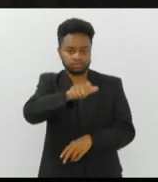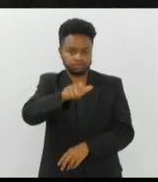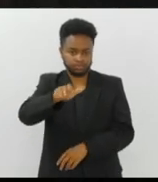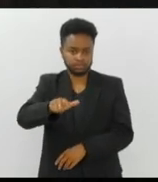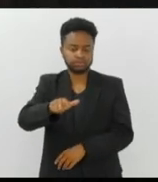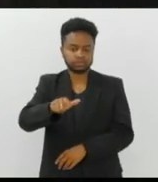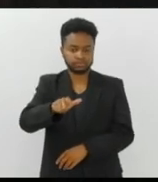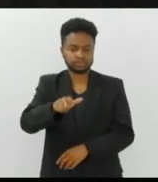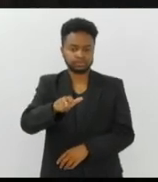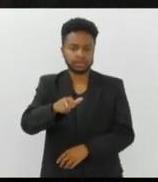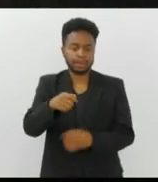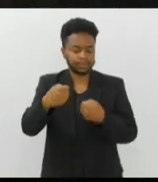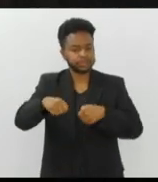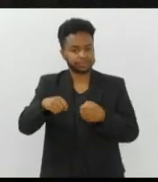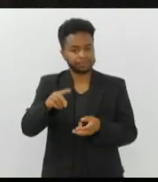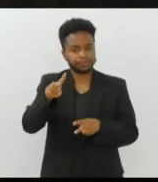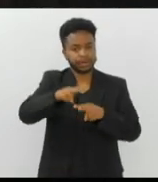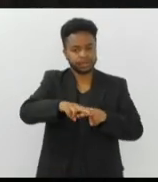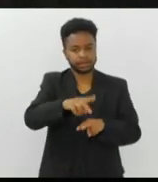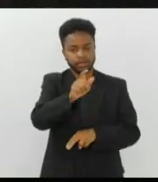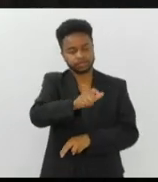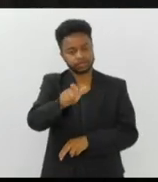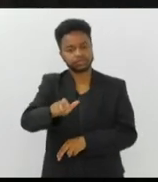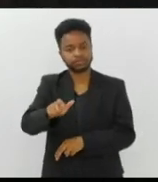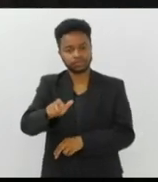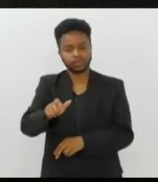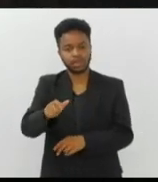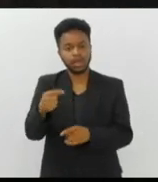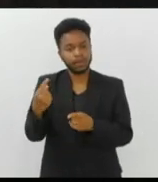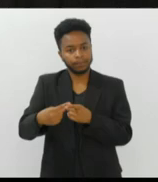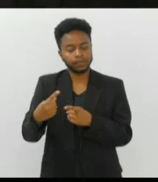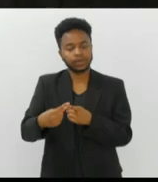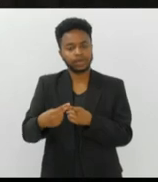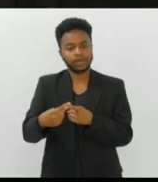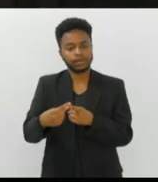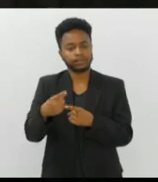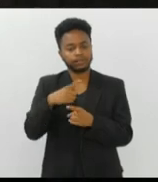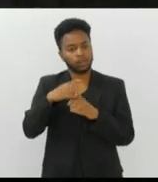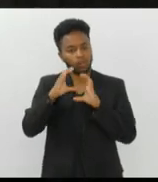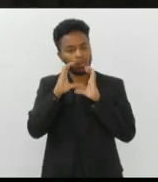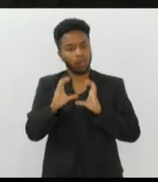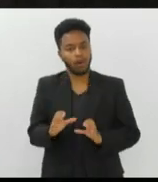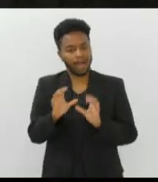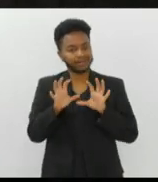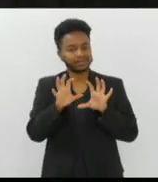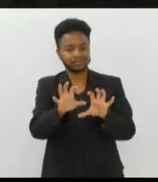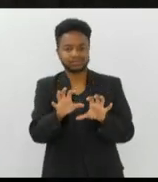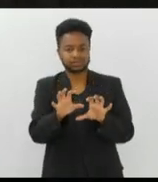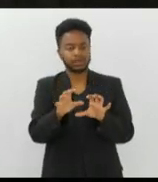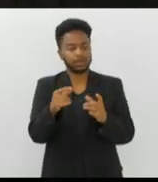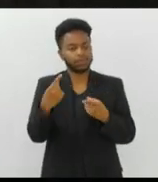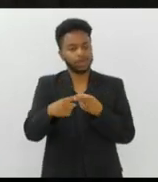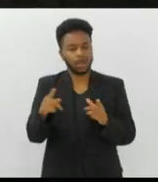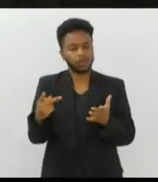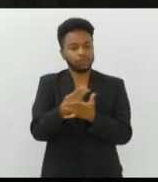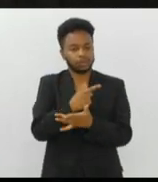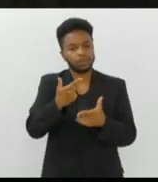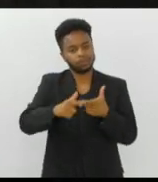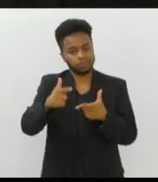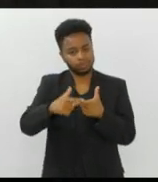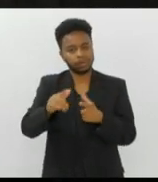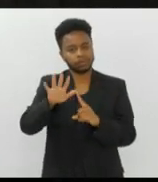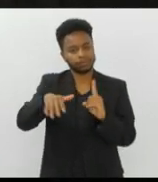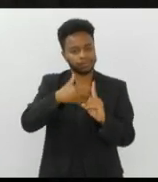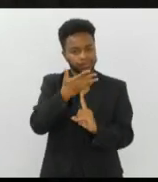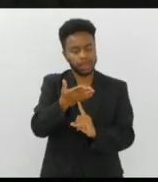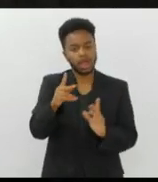é preciso prender essas pessoas que têm essa postura, que geram esses desastres. Né? Isso está